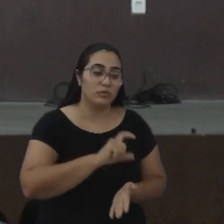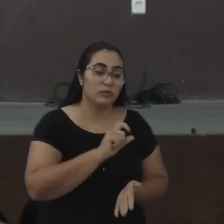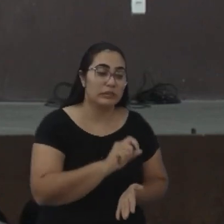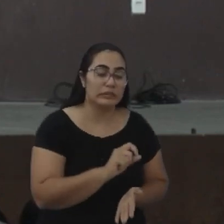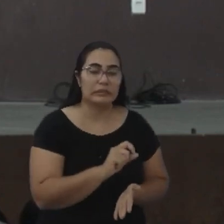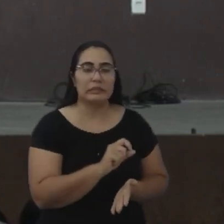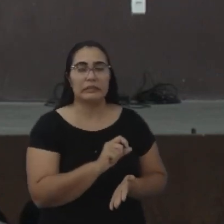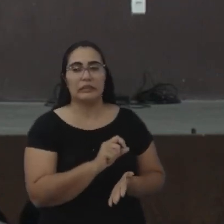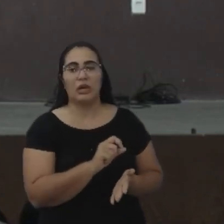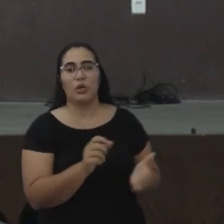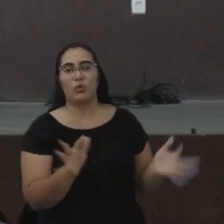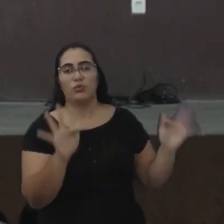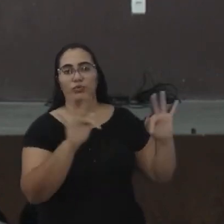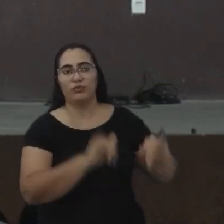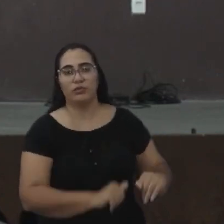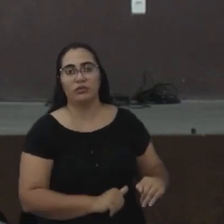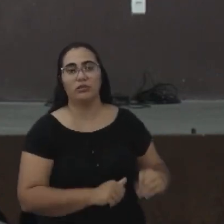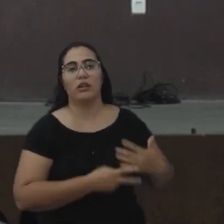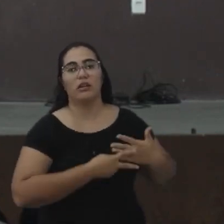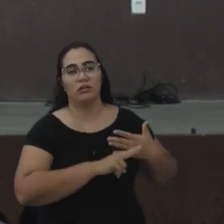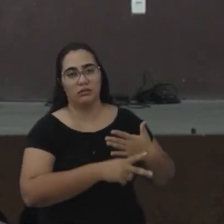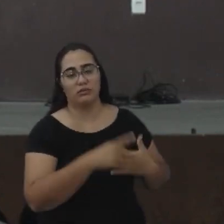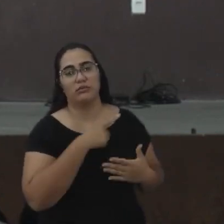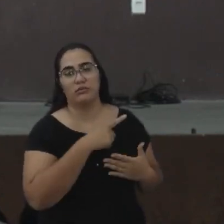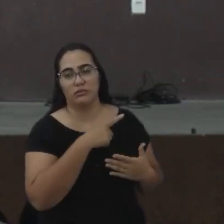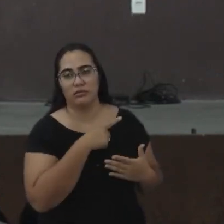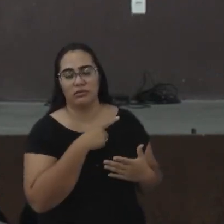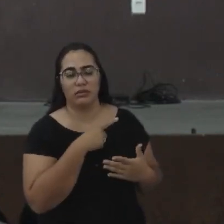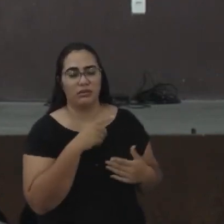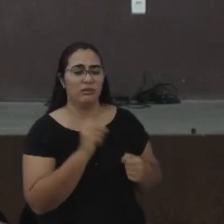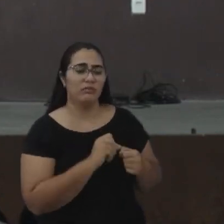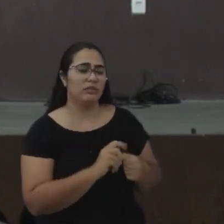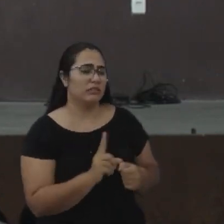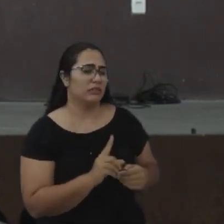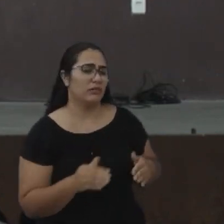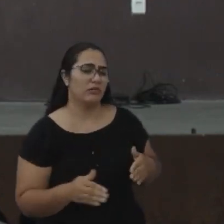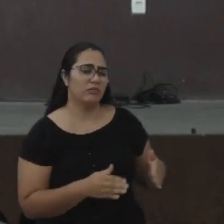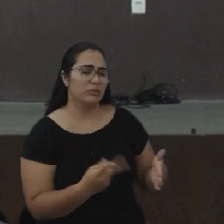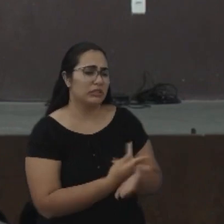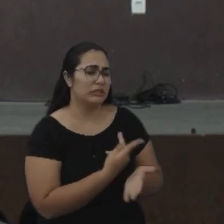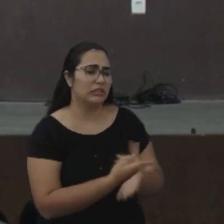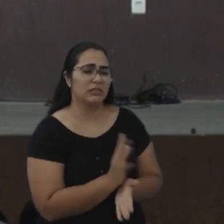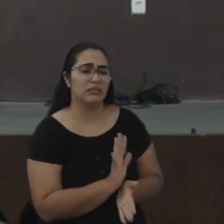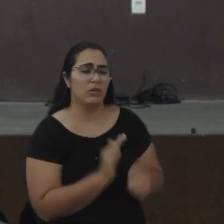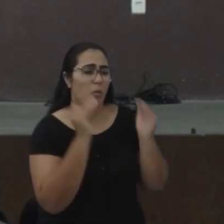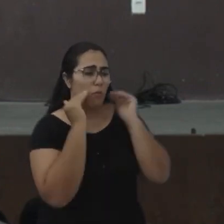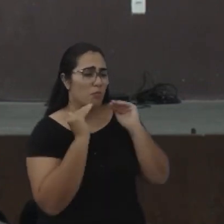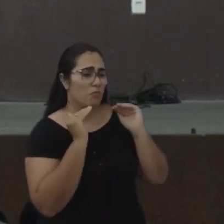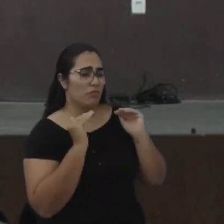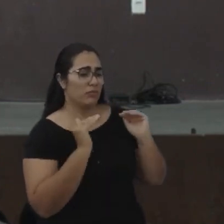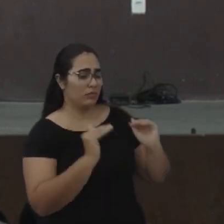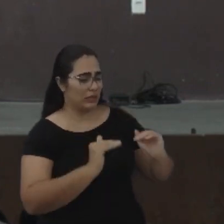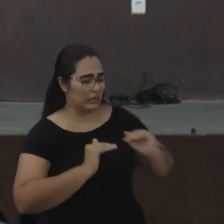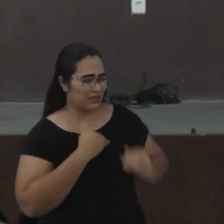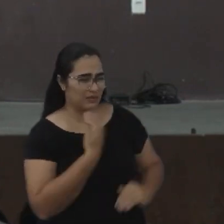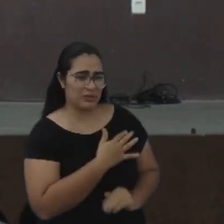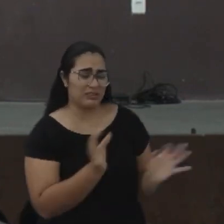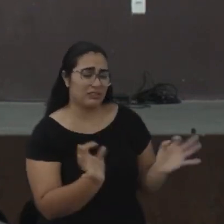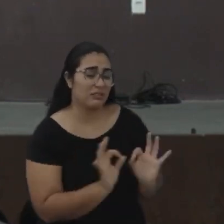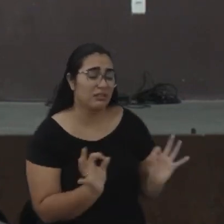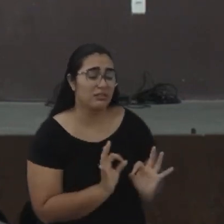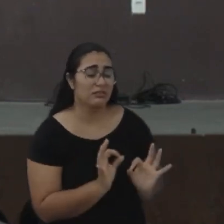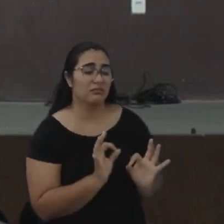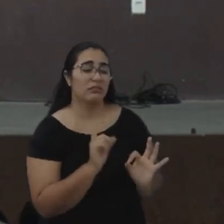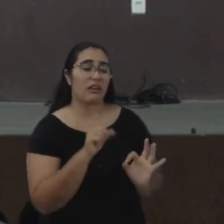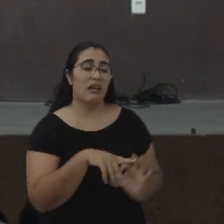mal. Não vão por aí. Não façam esse caminho. Não obedeçam seus corações. Vocês irão